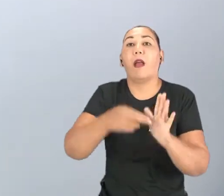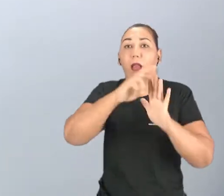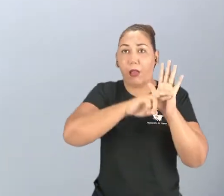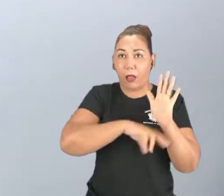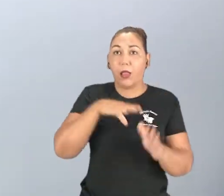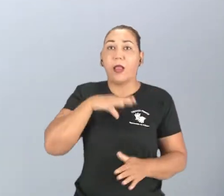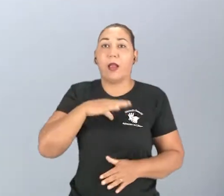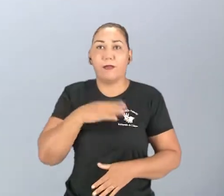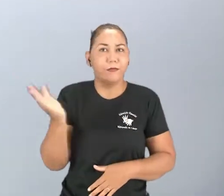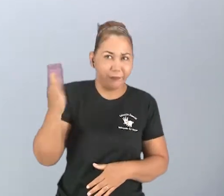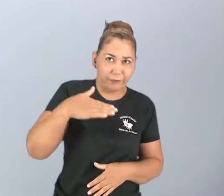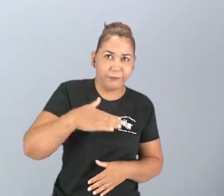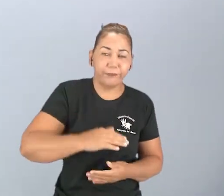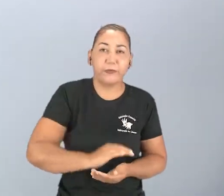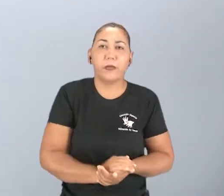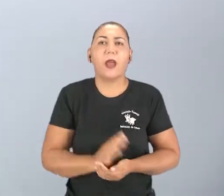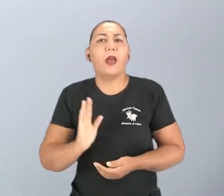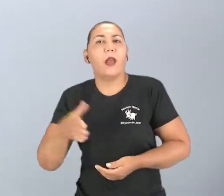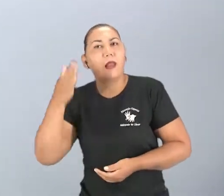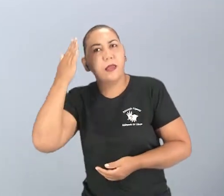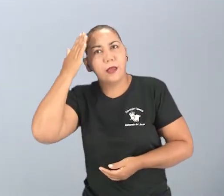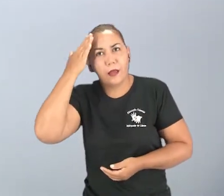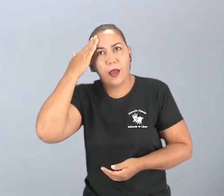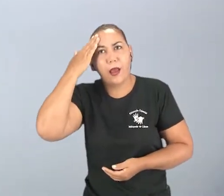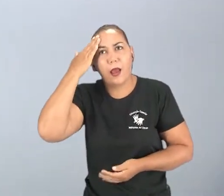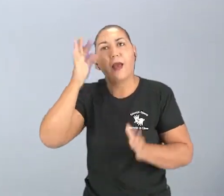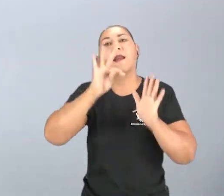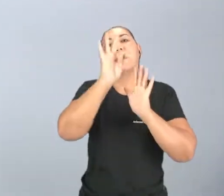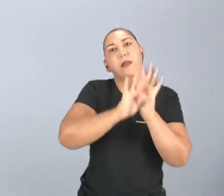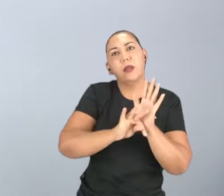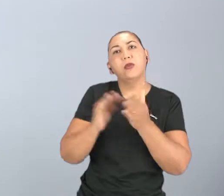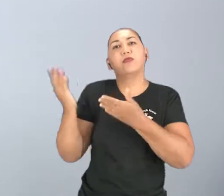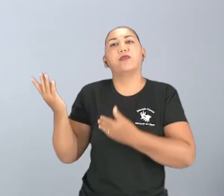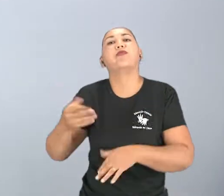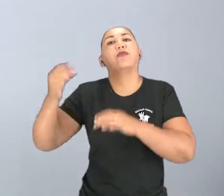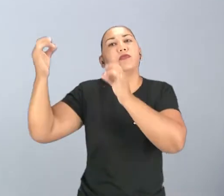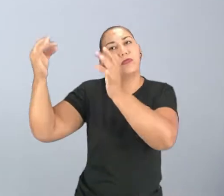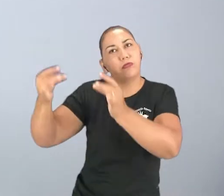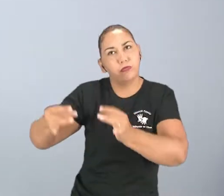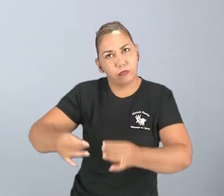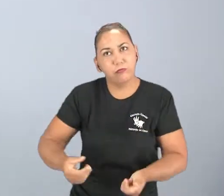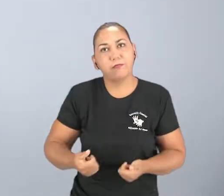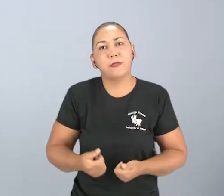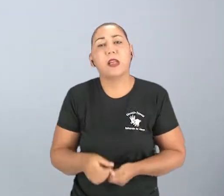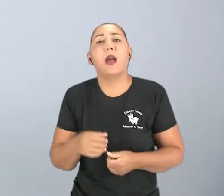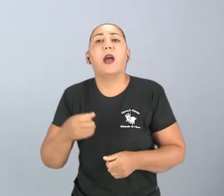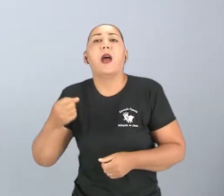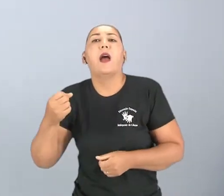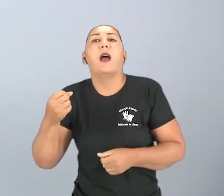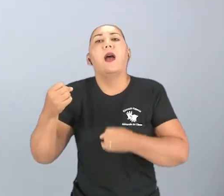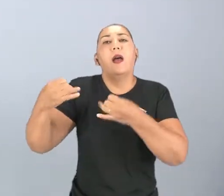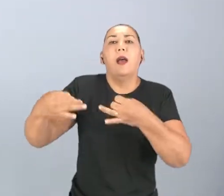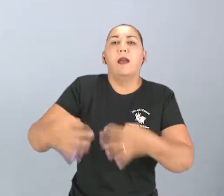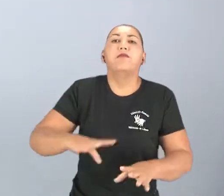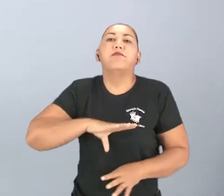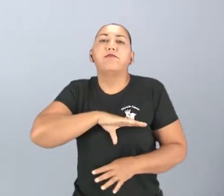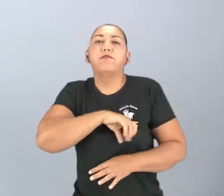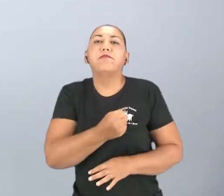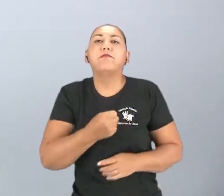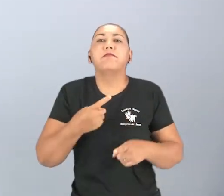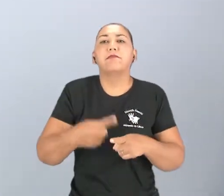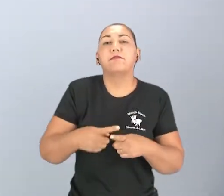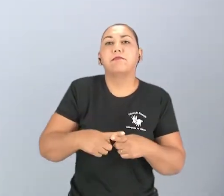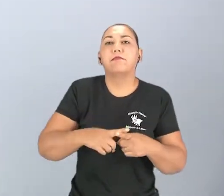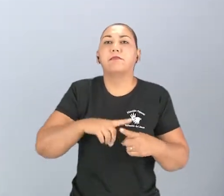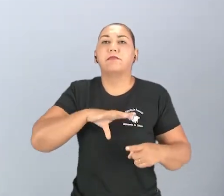Vamos lá? Já que nós entendemos o que o texto disse, né? Ele falou sobre esse amor que ele diz, nele cabe o que